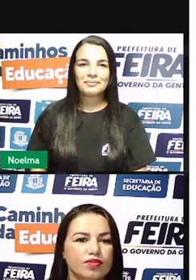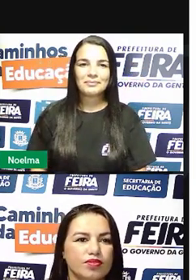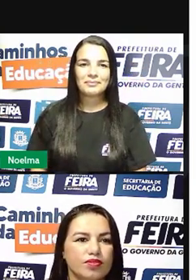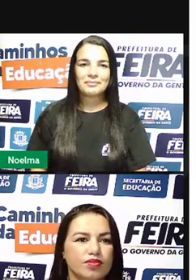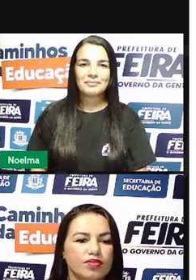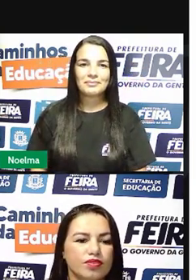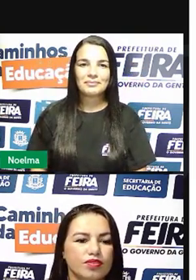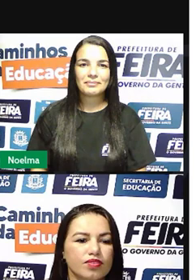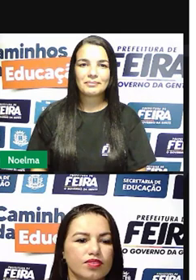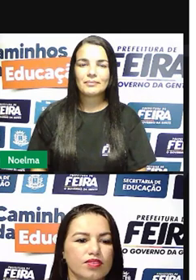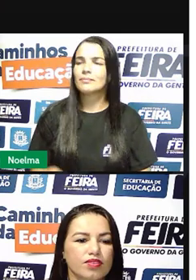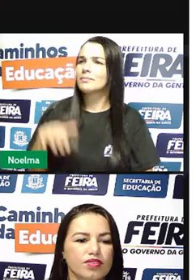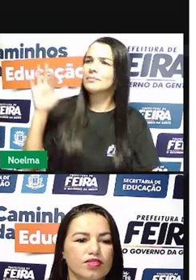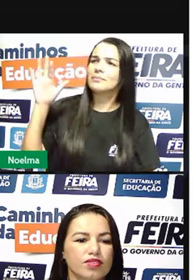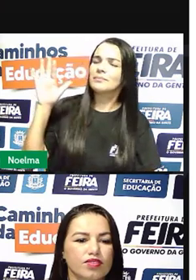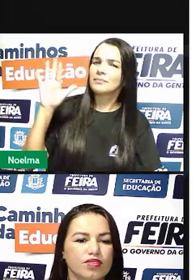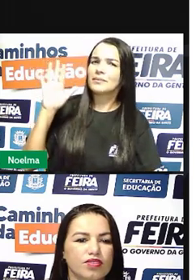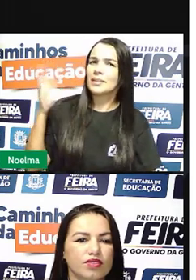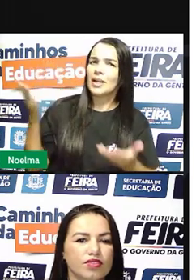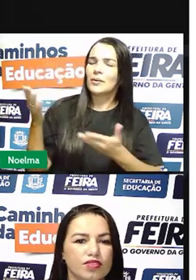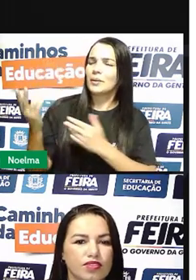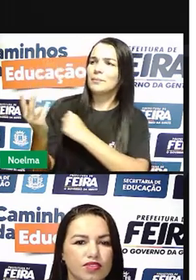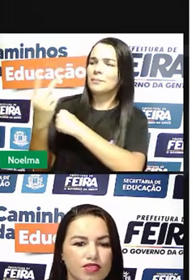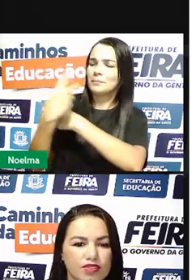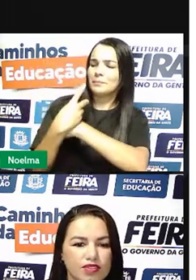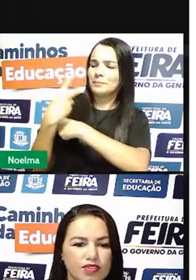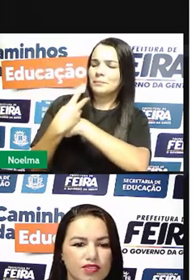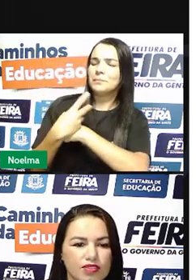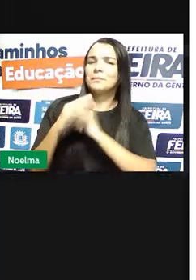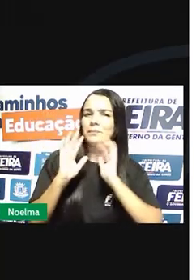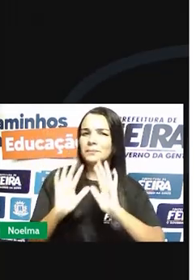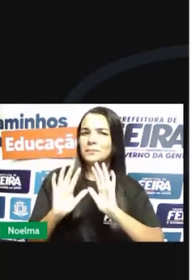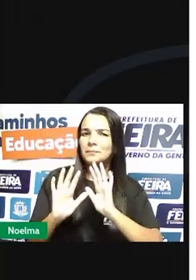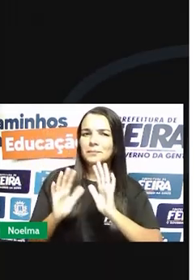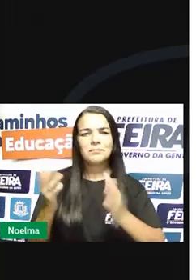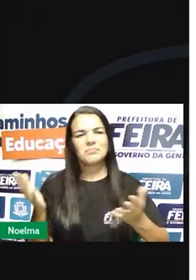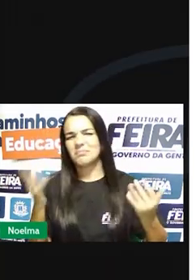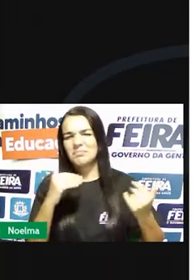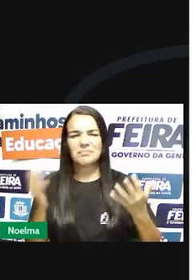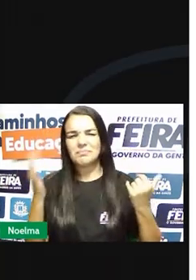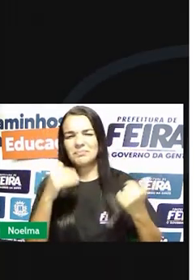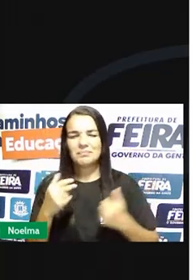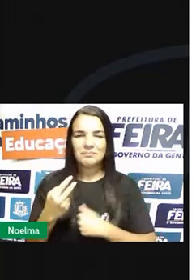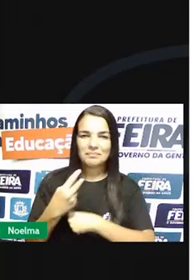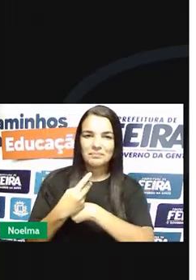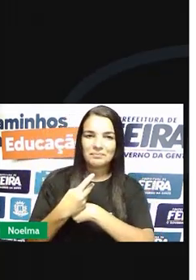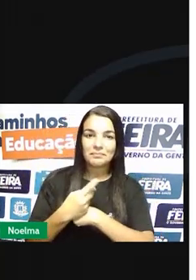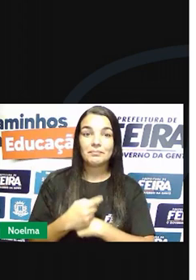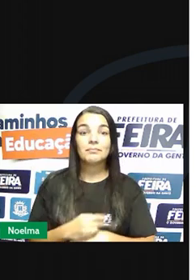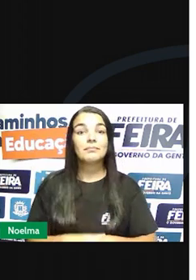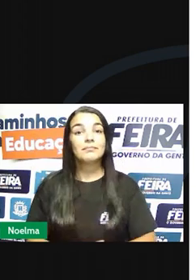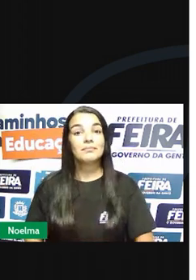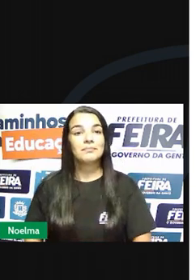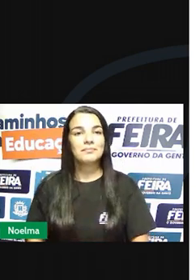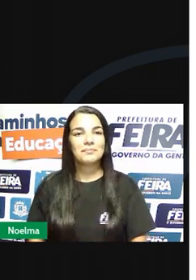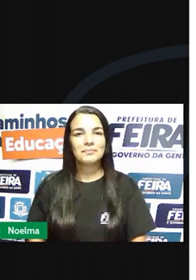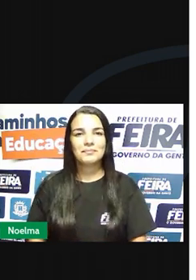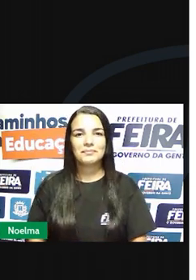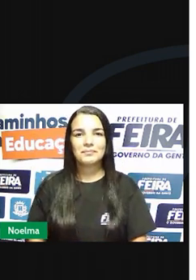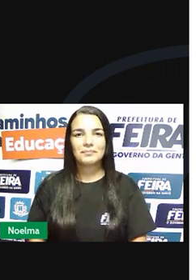É isso aí, vamos. Não, pessoal, vamos gravar, cara. Vamos gravar, gravar legal, né, velho? É, não, claro. Ó, mas, ó, não,